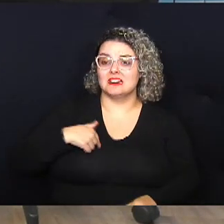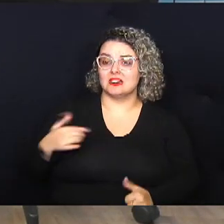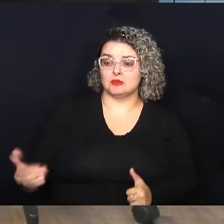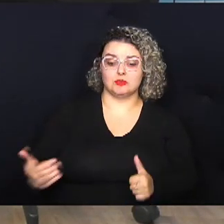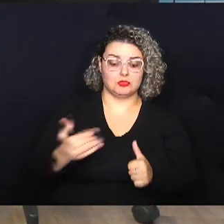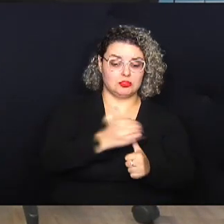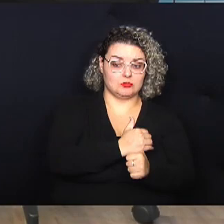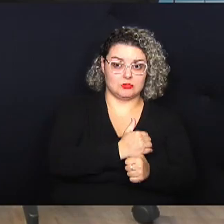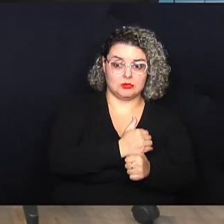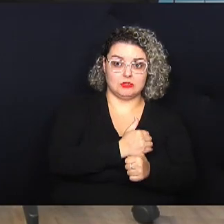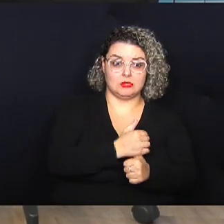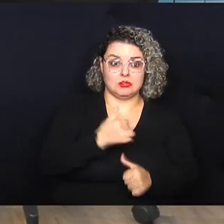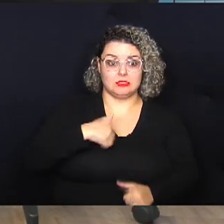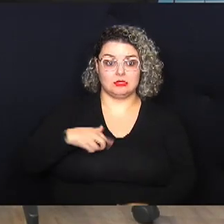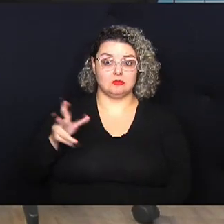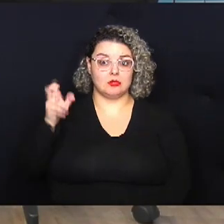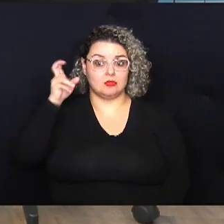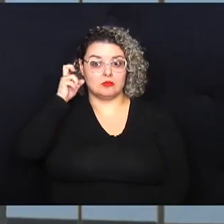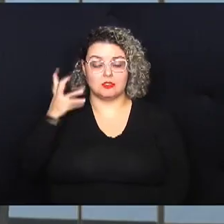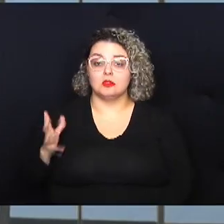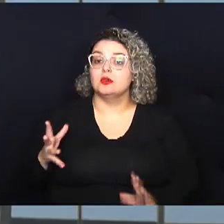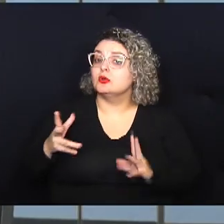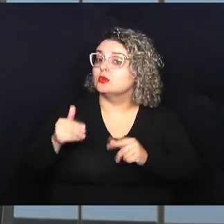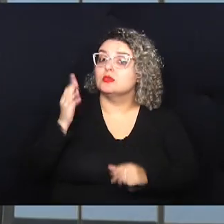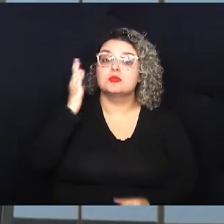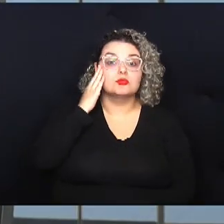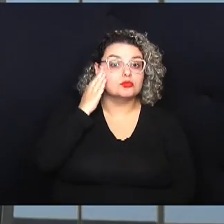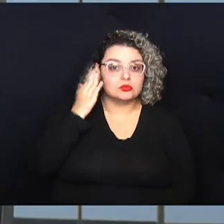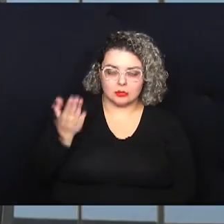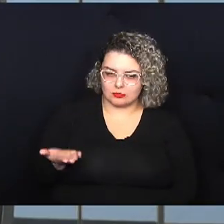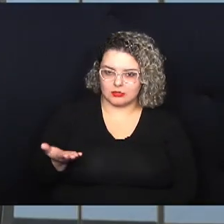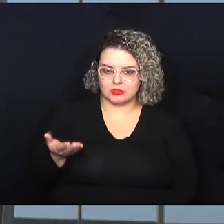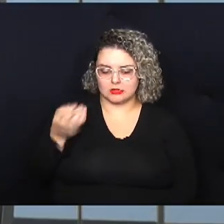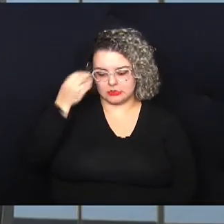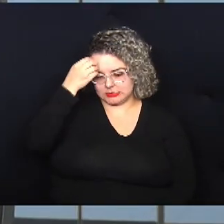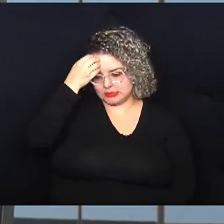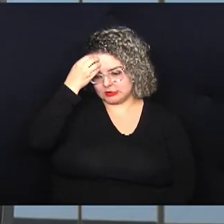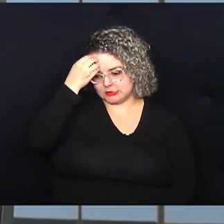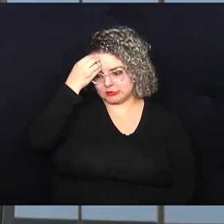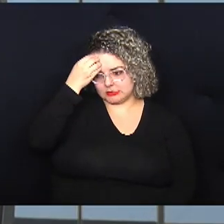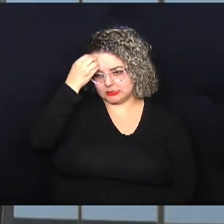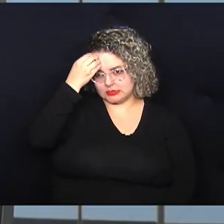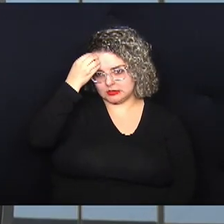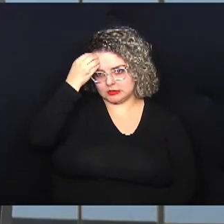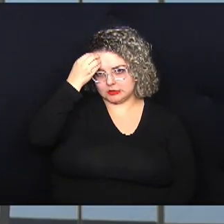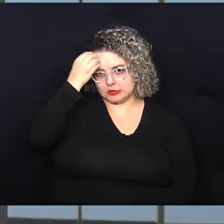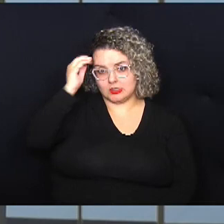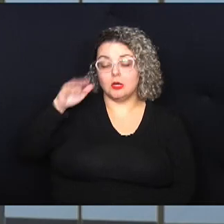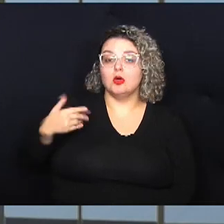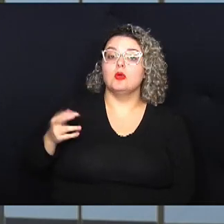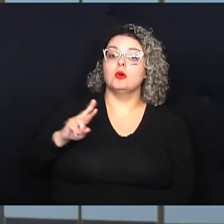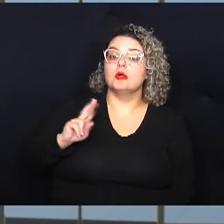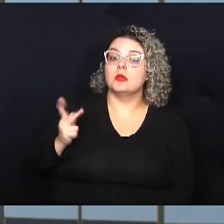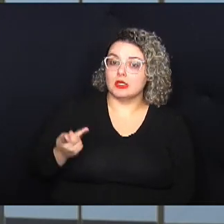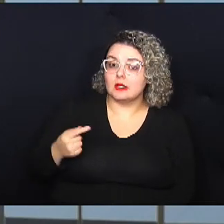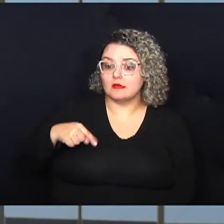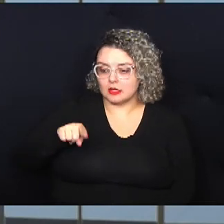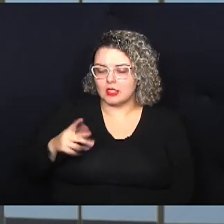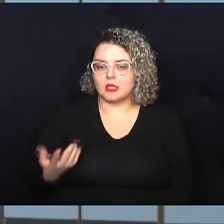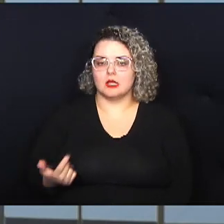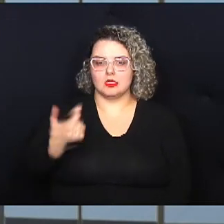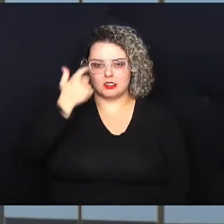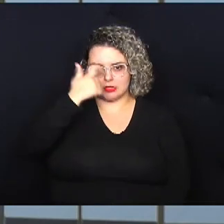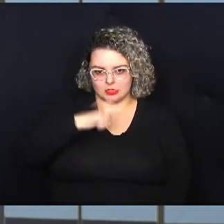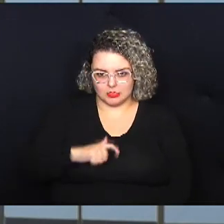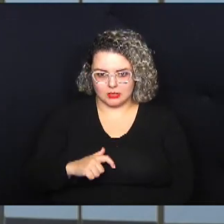e eu sou auditivo. Todos sabem, entendeu? Entendi. E eu falo assim para eles, quando vocês forem no RH, fala assim, olha, eu